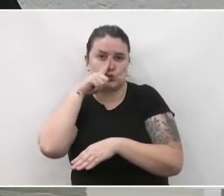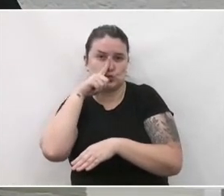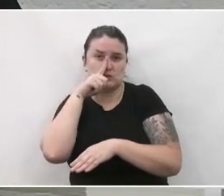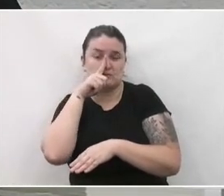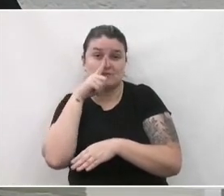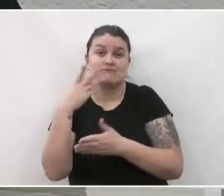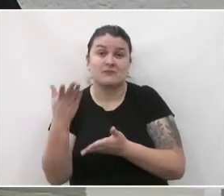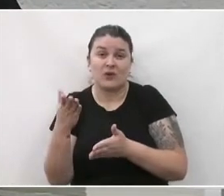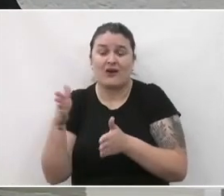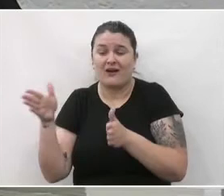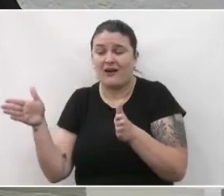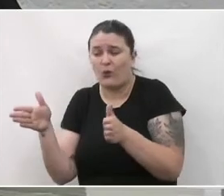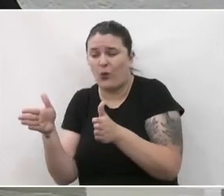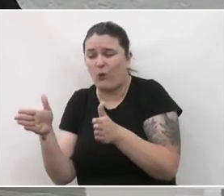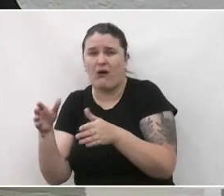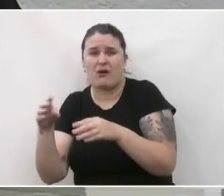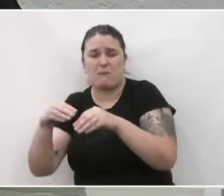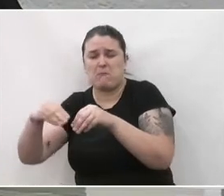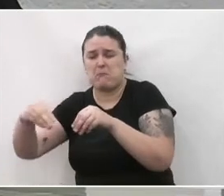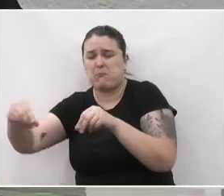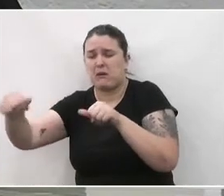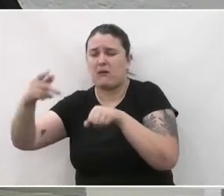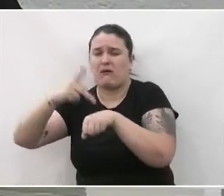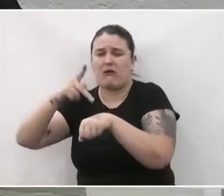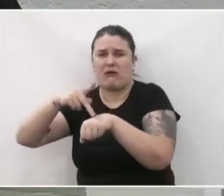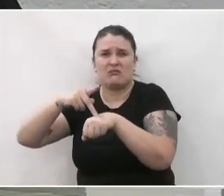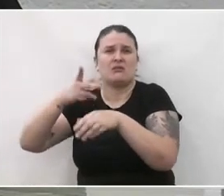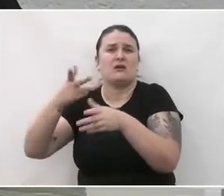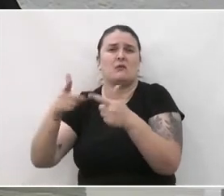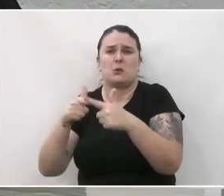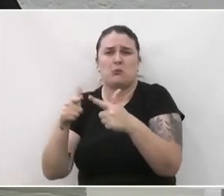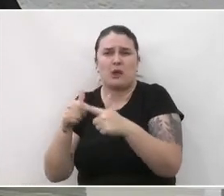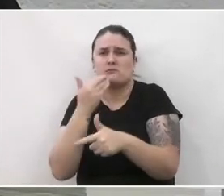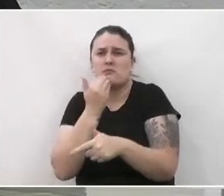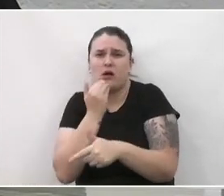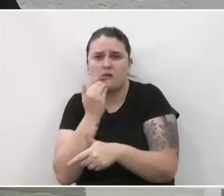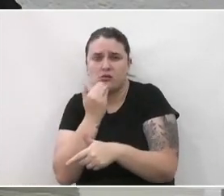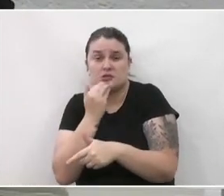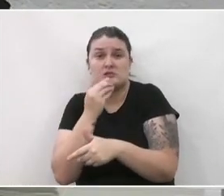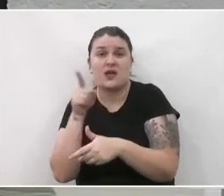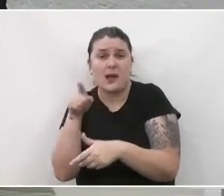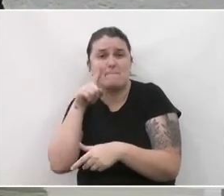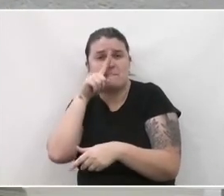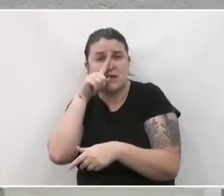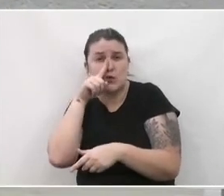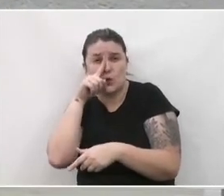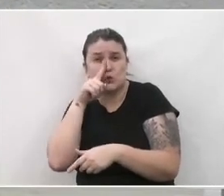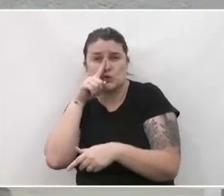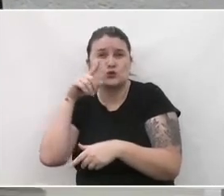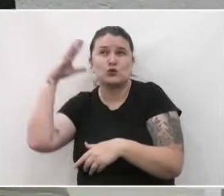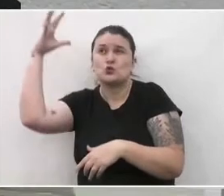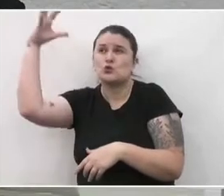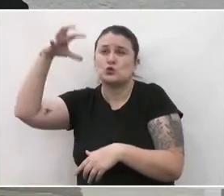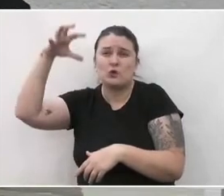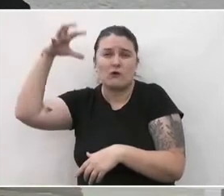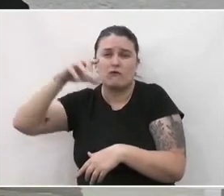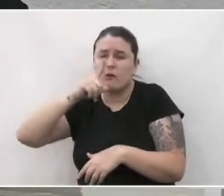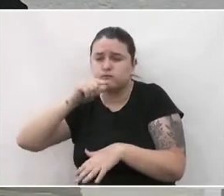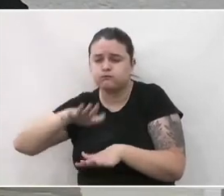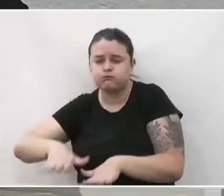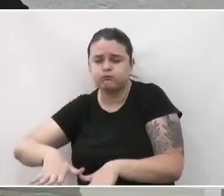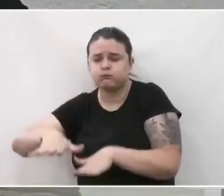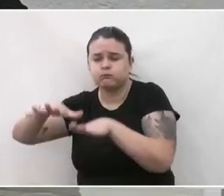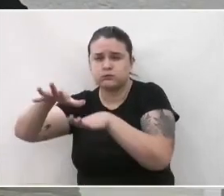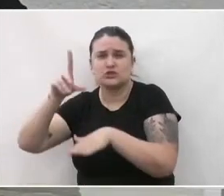chão. Estrada esta cheia de irregularidades, pedras soltas e buracos, os quais, em dias de chuva, enchem de água